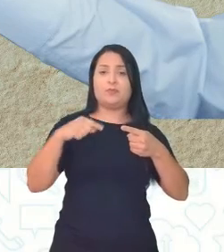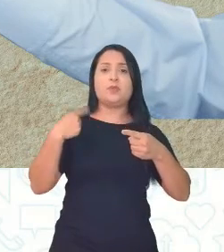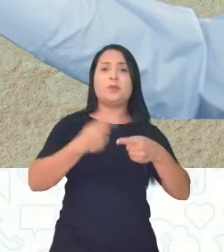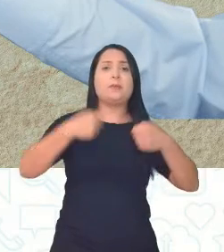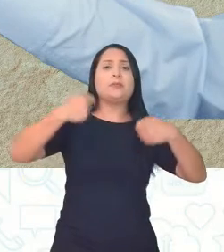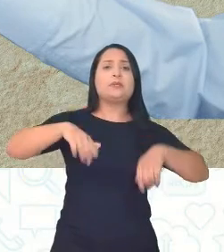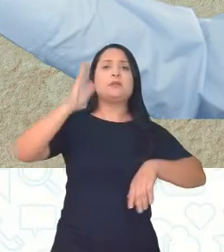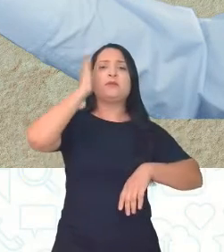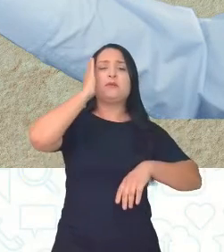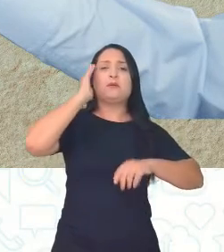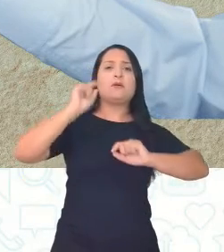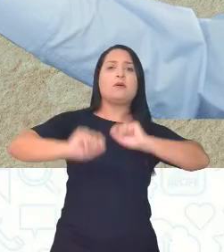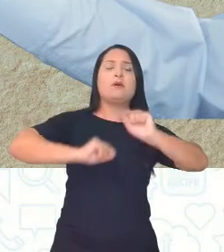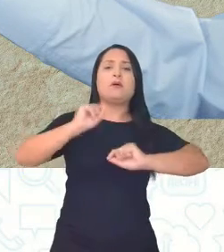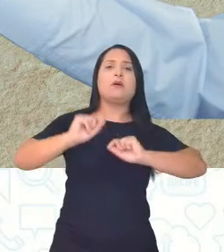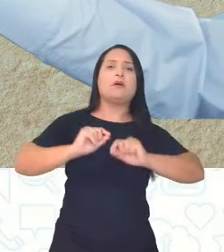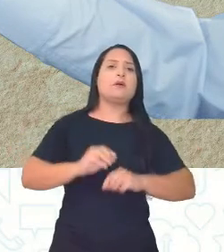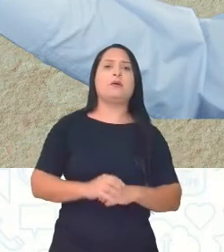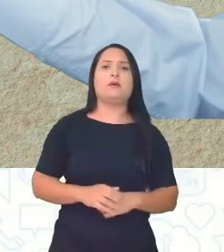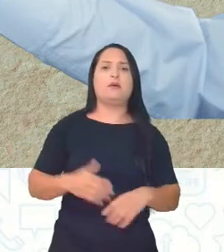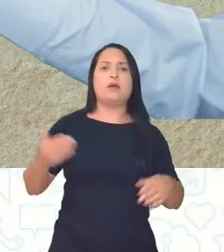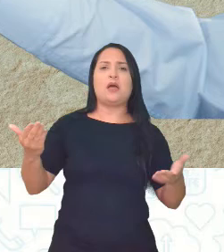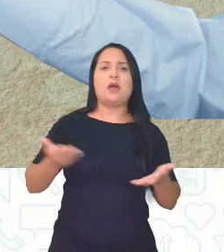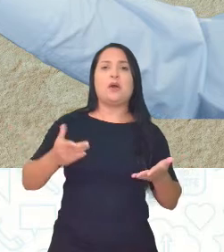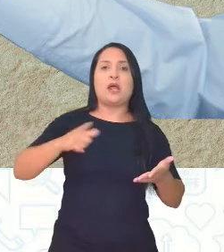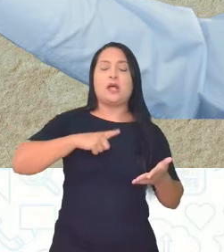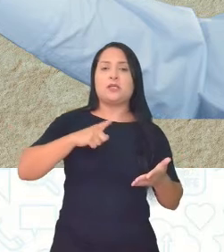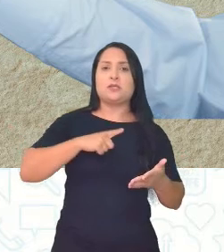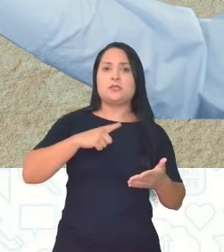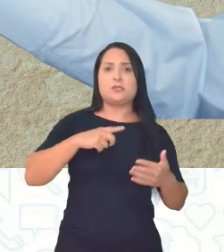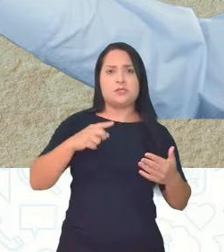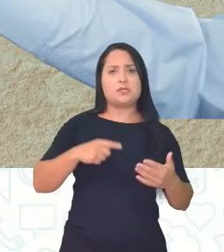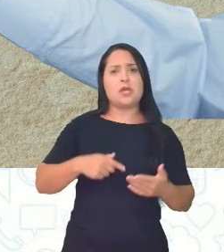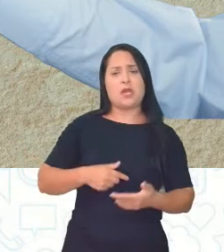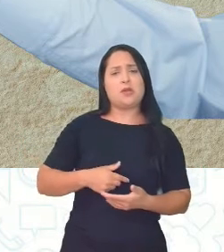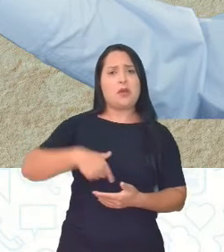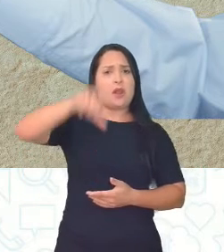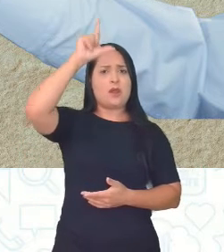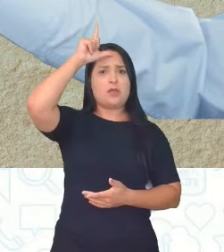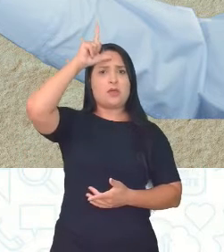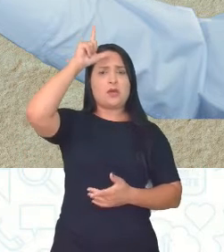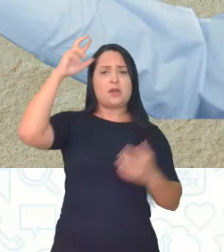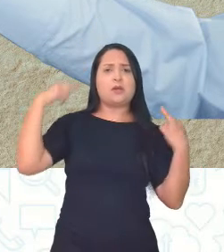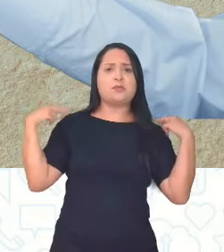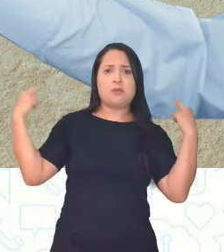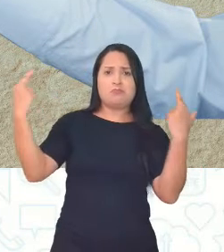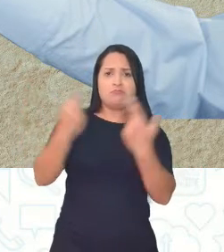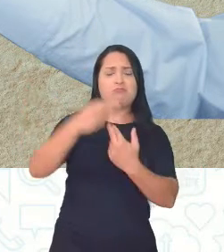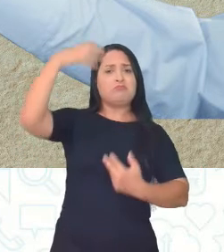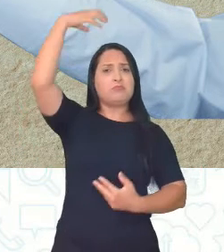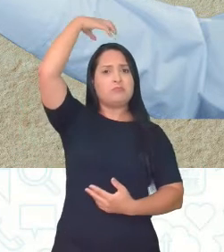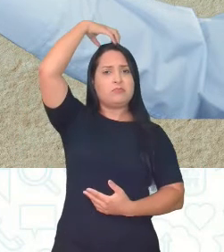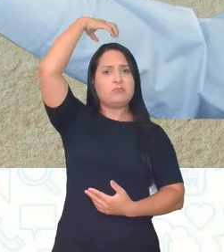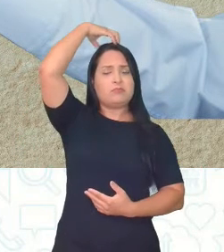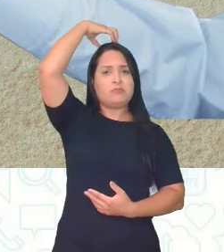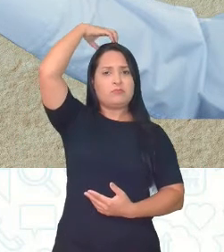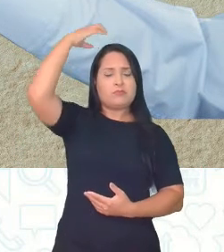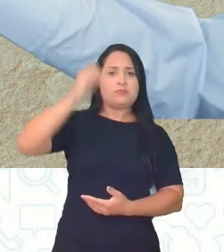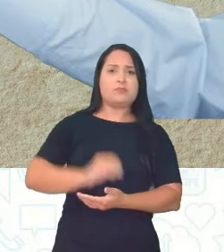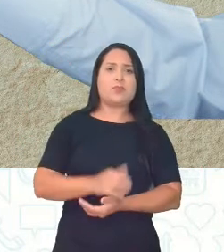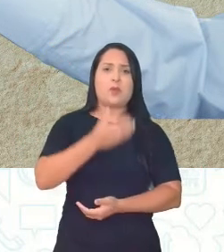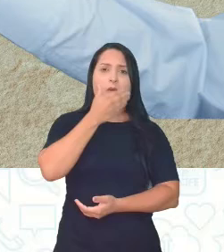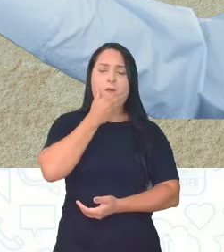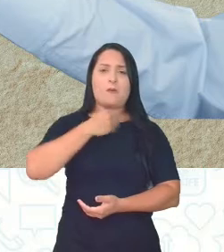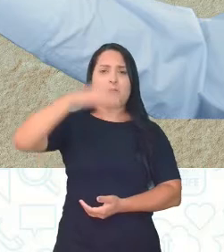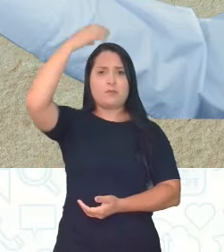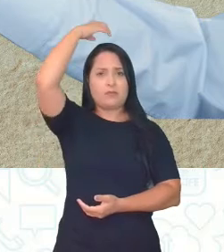precisa entender era que o Brasil agora tinha um regime monárquico. Então, a figura do rei, né, de um imperador, no caso aqui